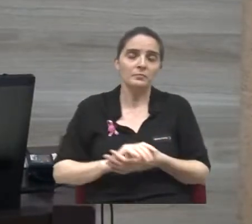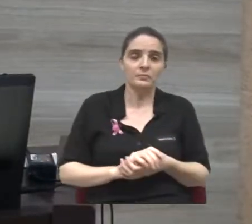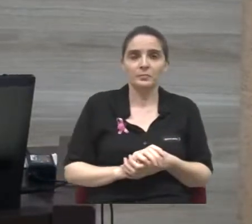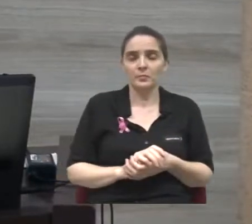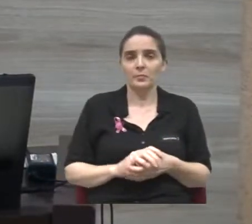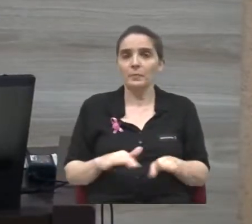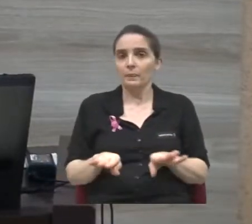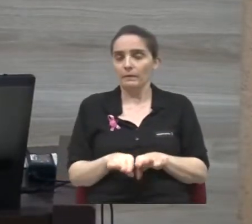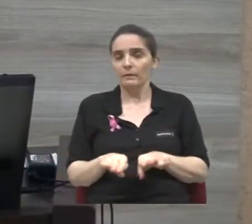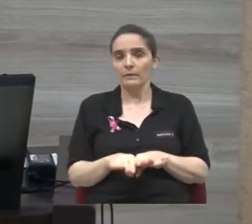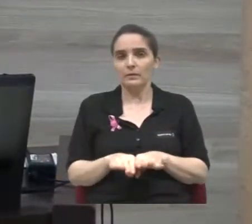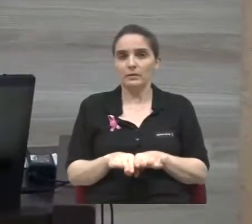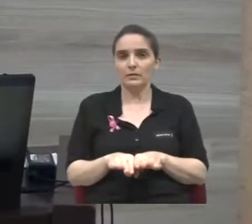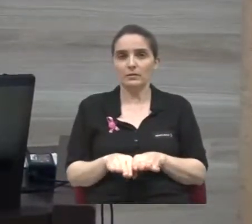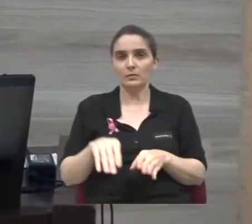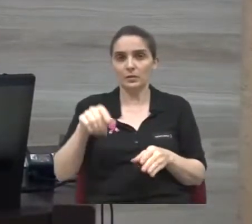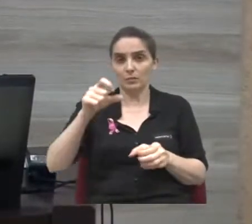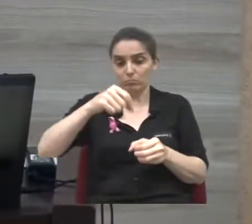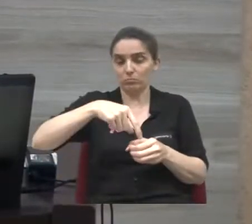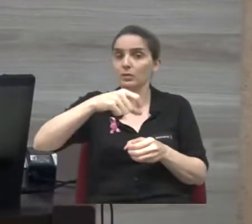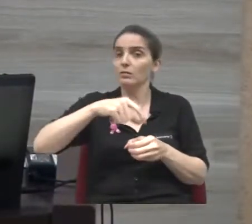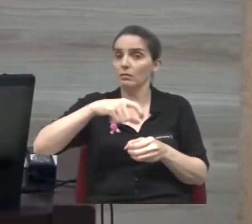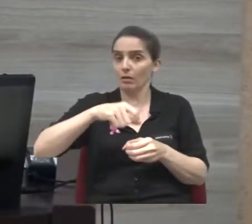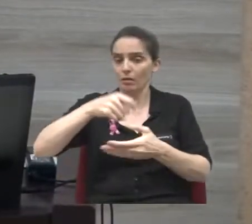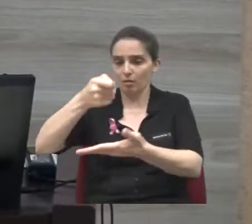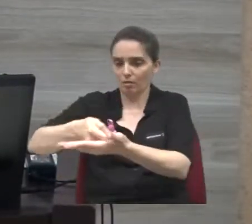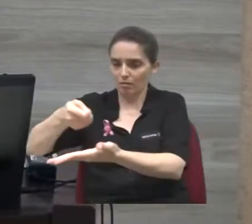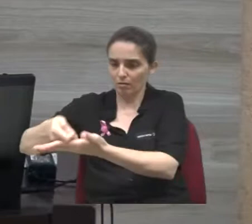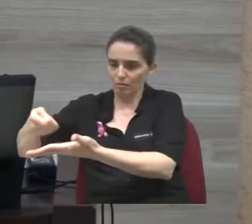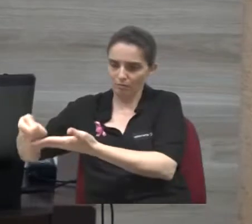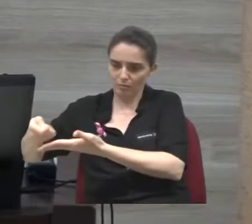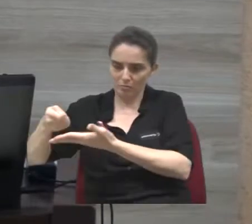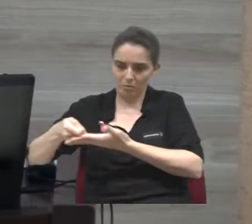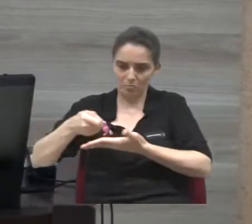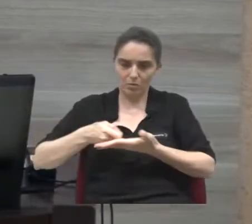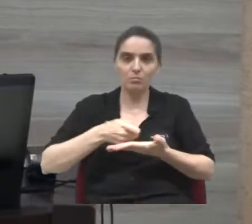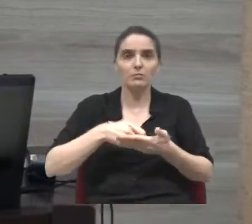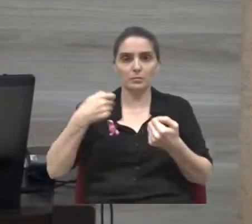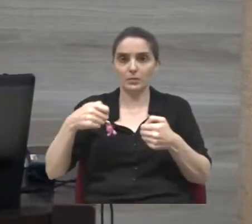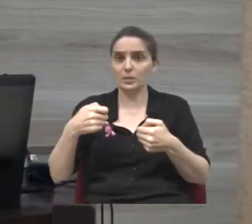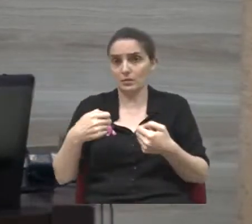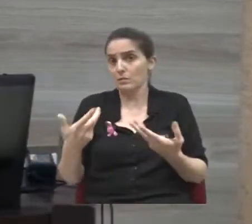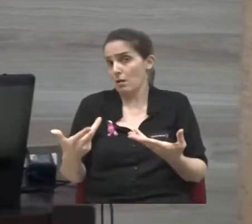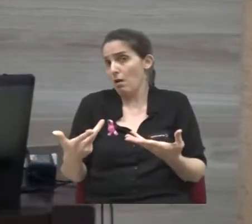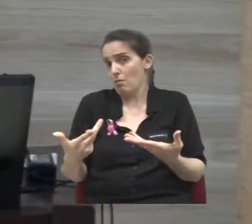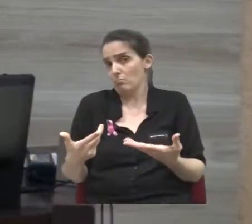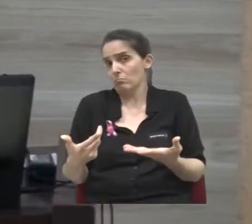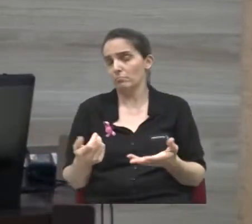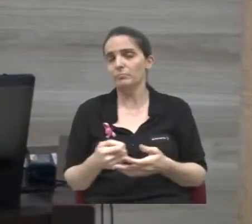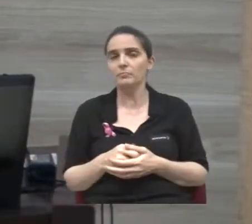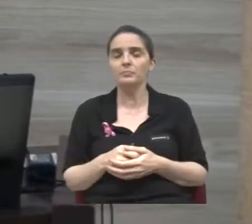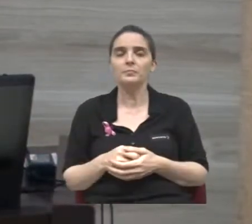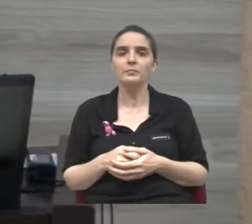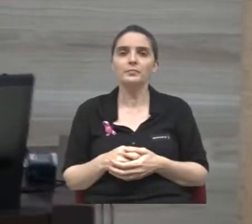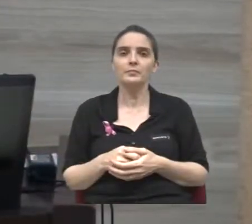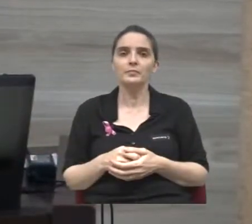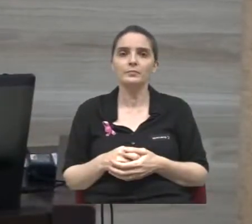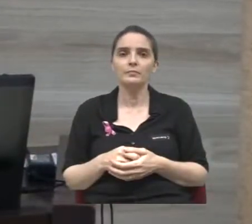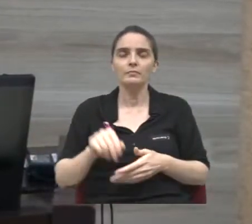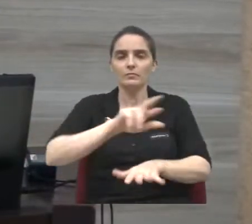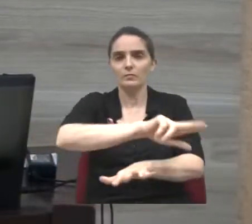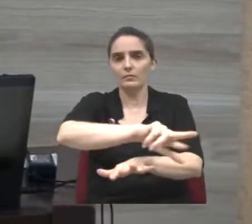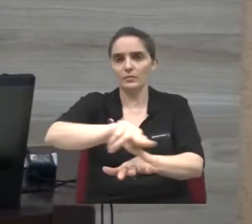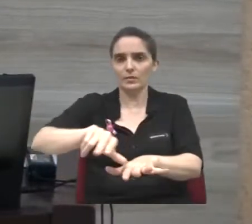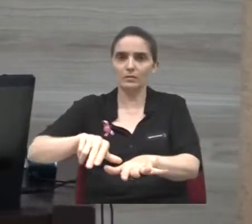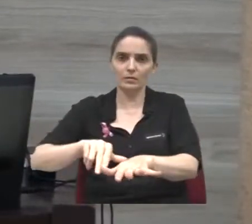um tributo que vai ser cobrado de cada condomínio de chácara. Falo condomínio, mas tem condomínio, tem loteamento, tem várias... Mas são